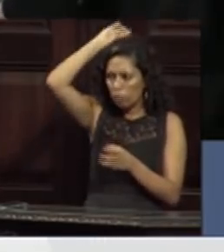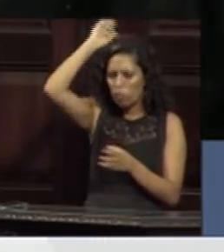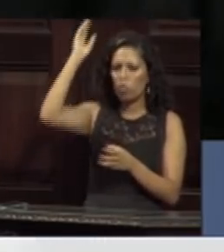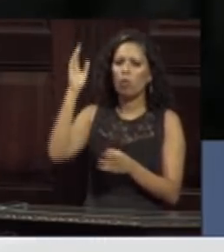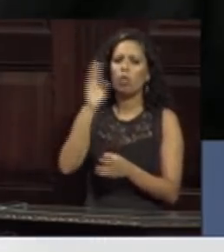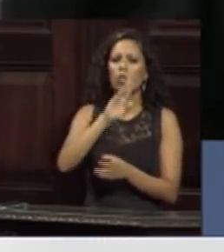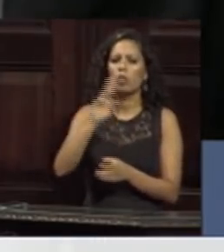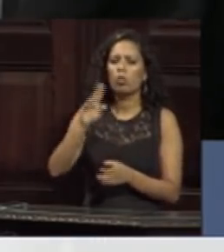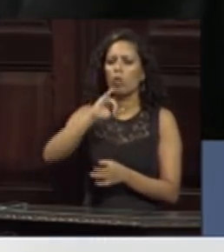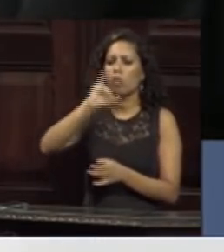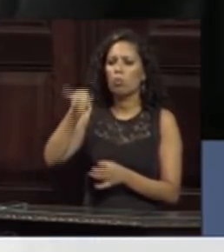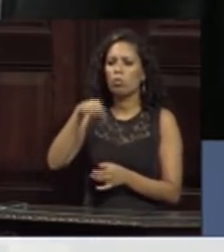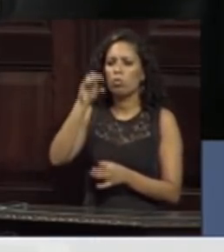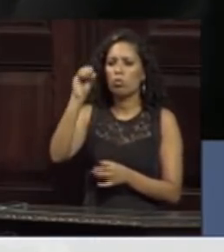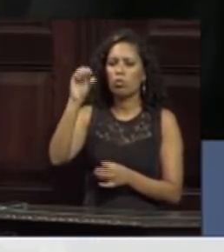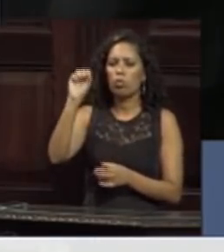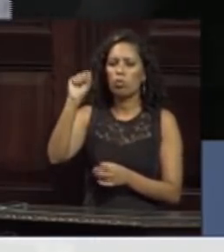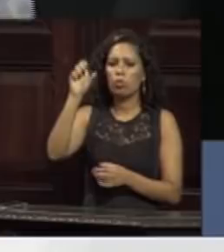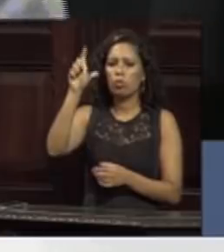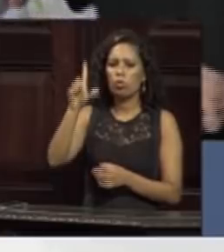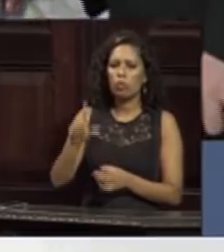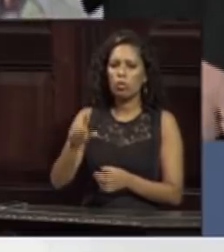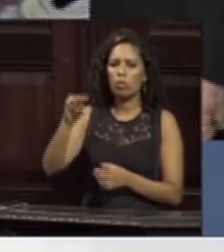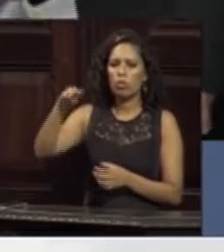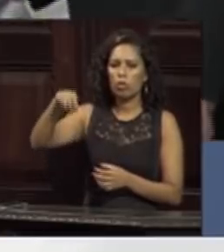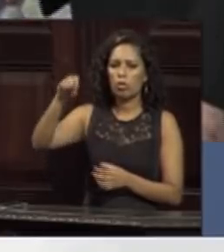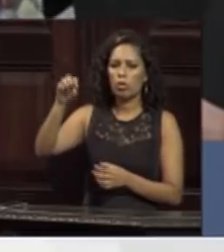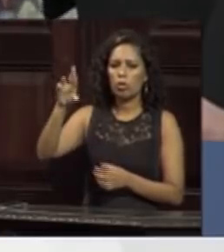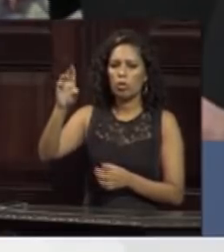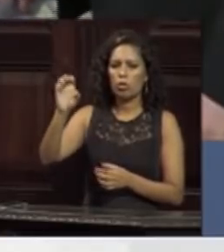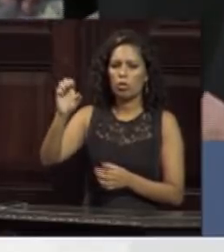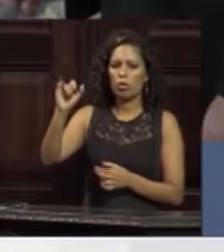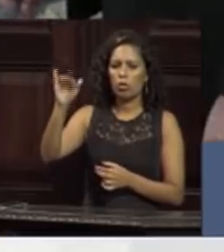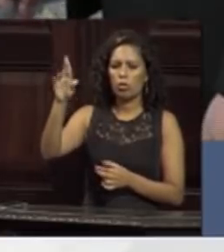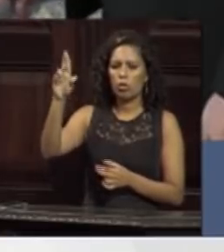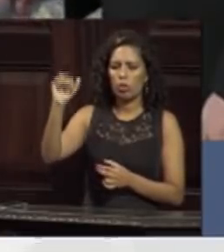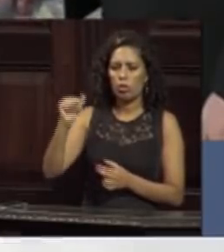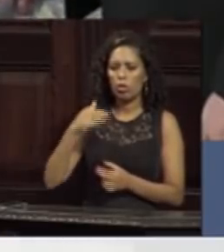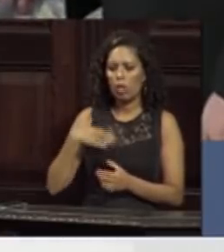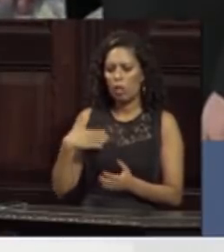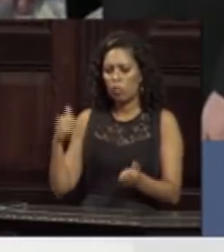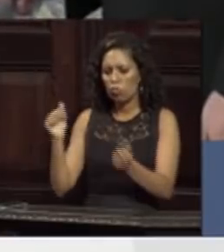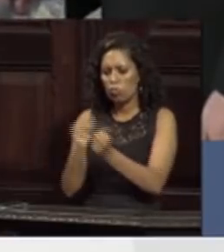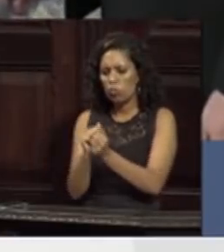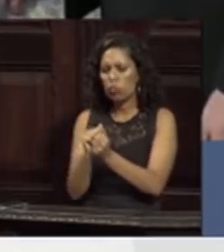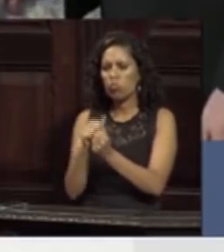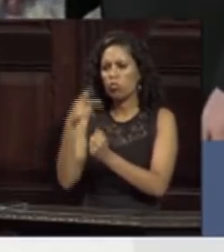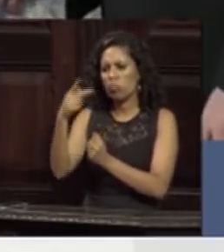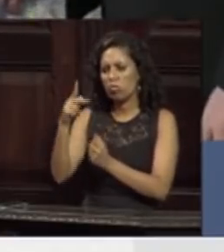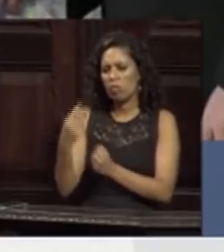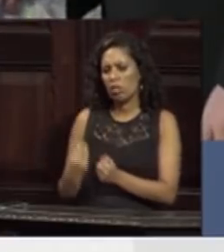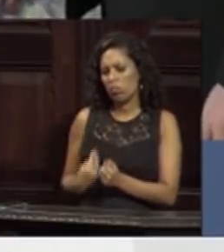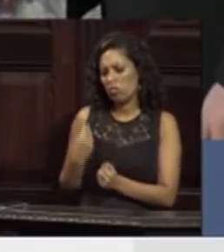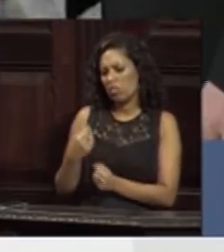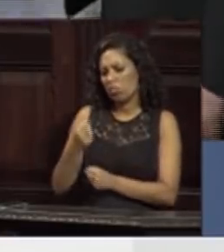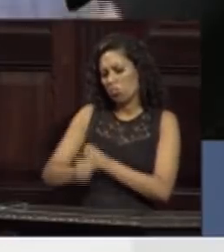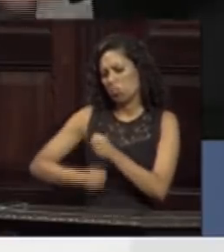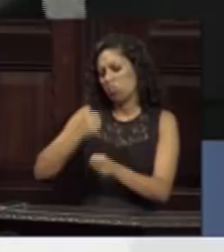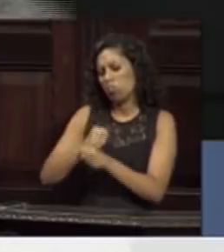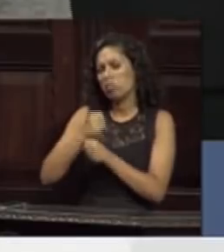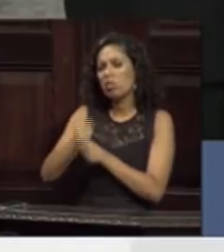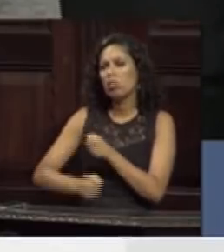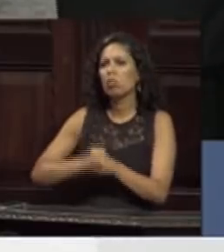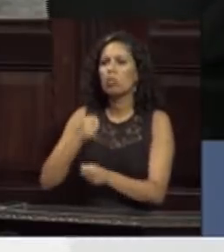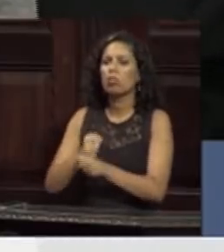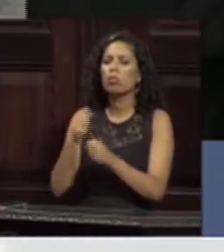José Moreira. Conheci o Gilson, convivi com ele durante todos esses anos e é um grande companheiro que